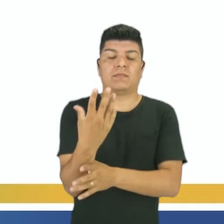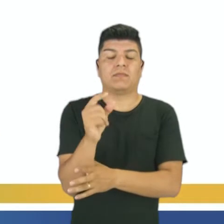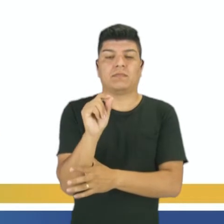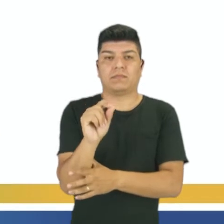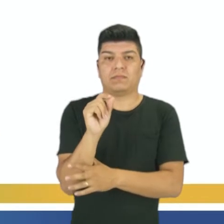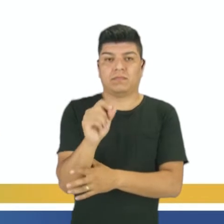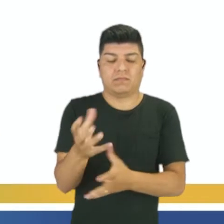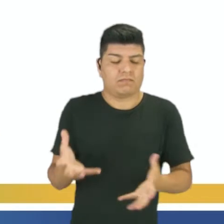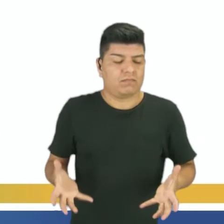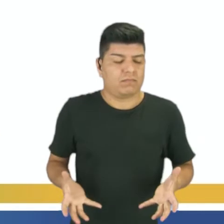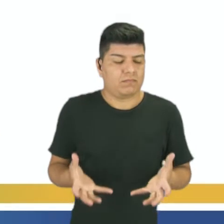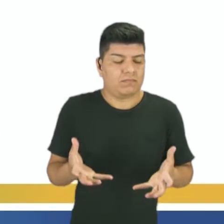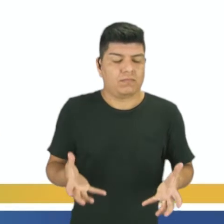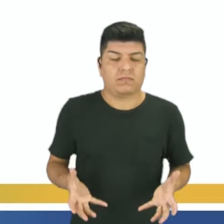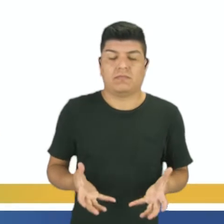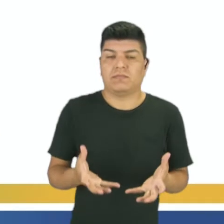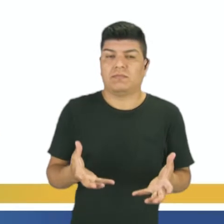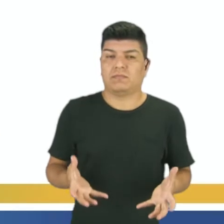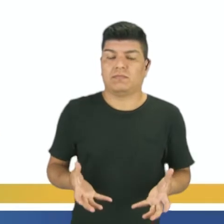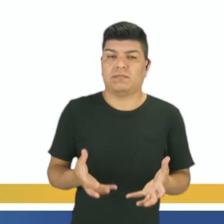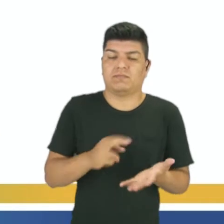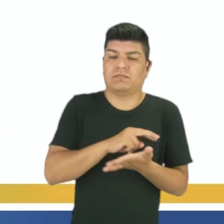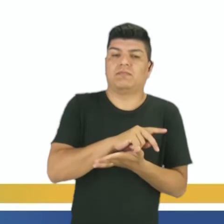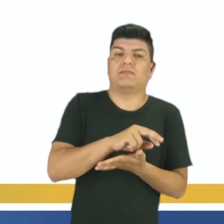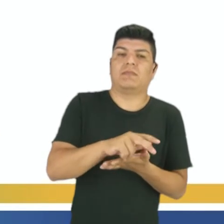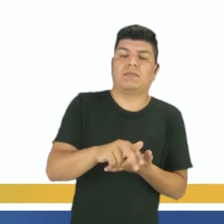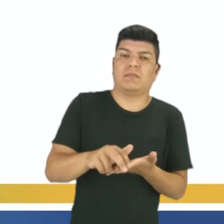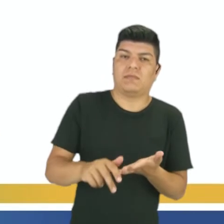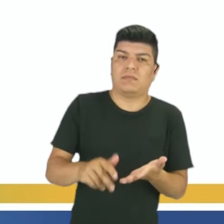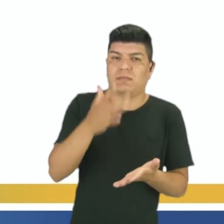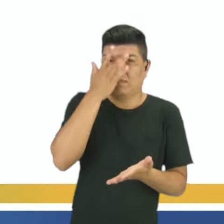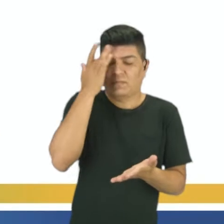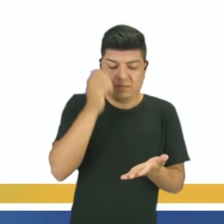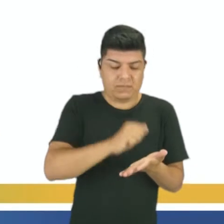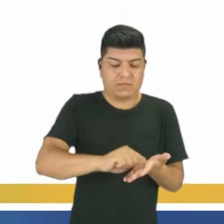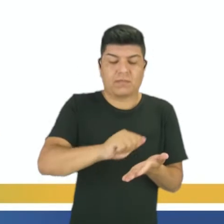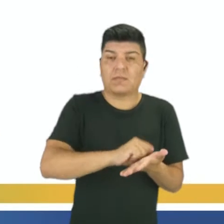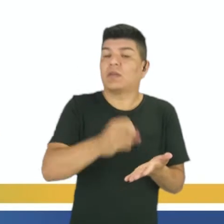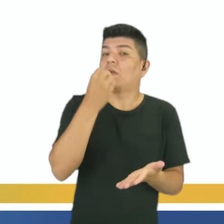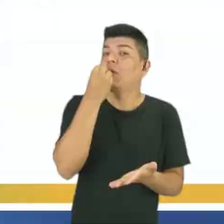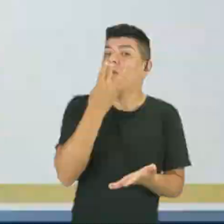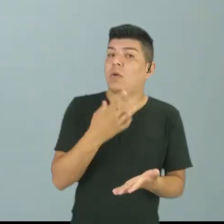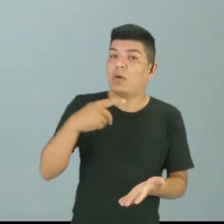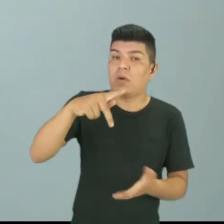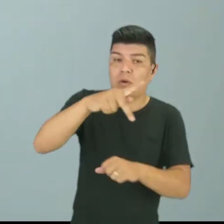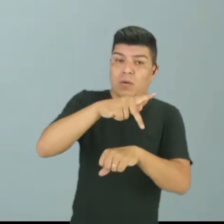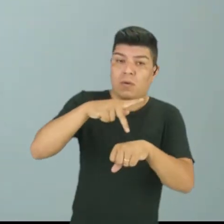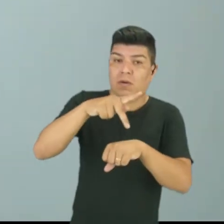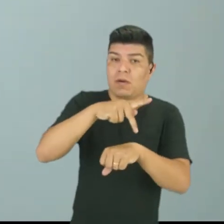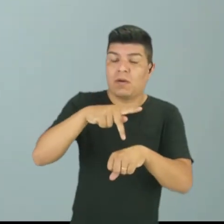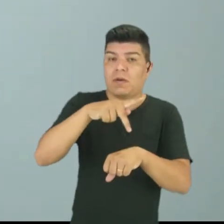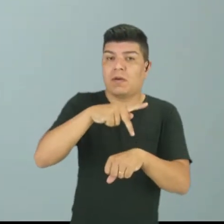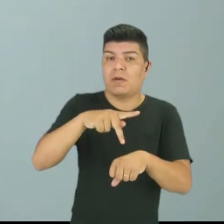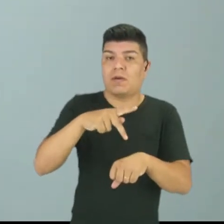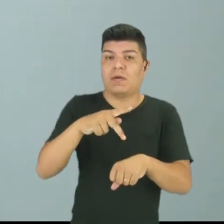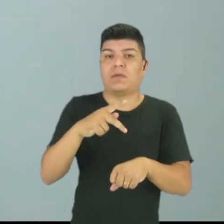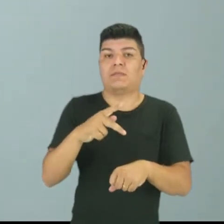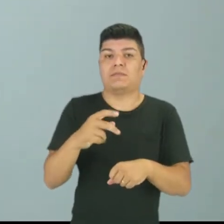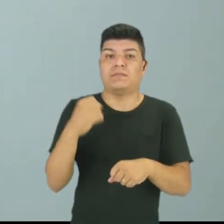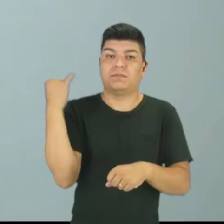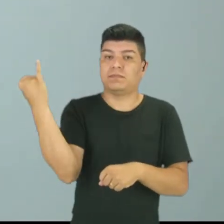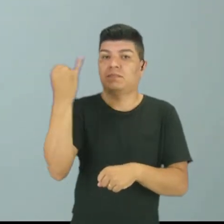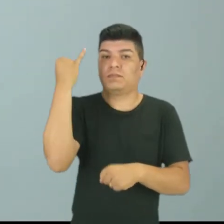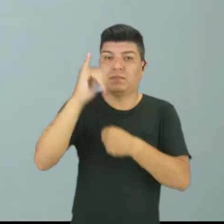assim, influenciou, melhor dizendo, vários bons escritores aqui no nosso país a se tornarem grandes